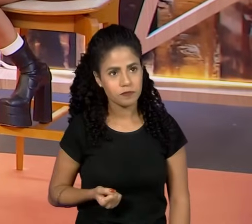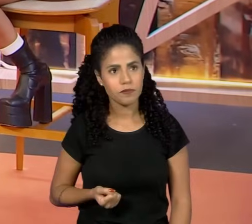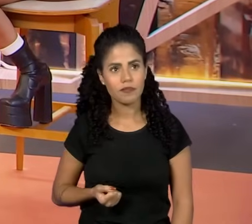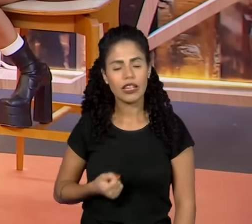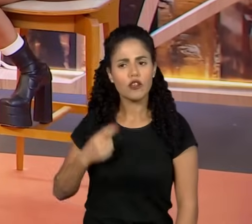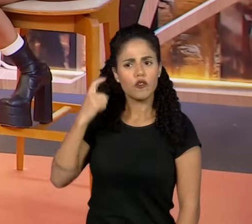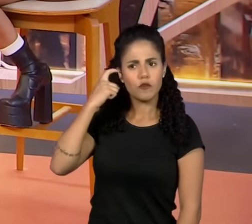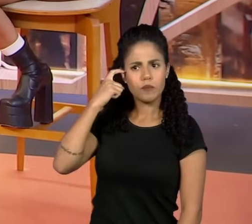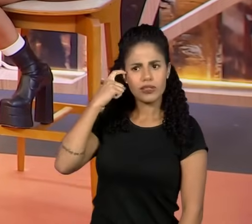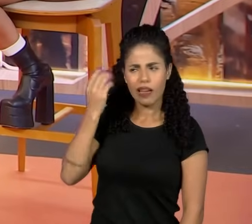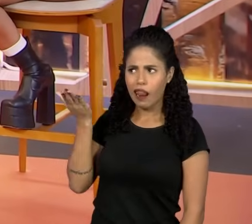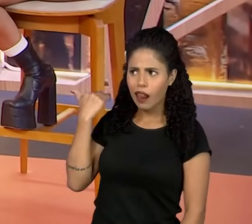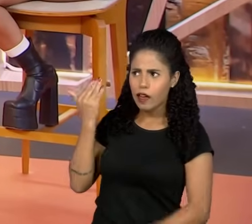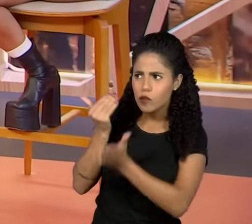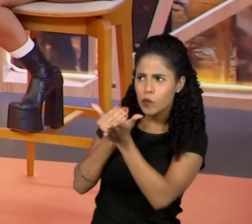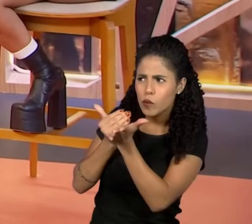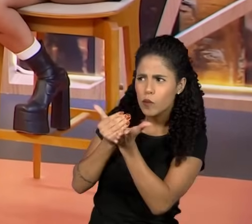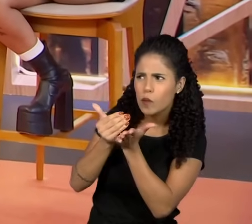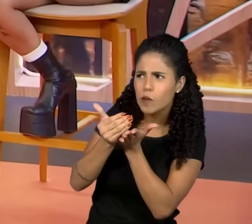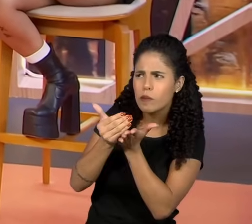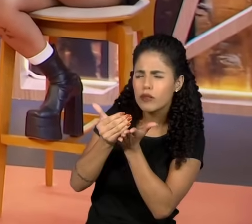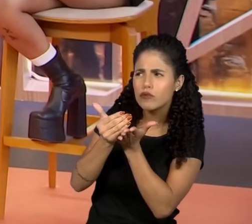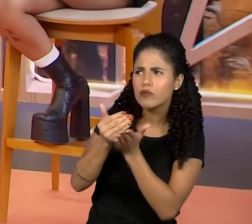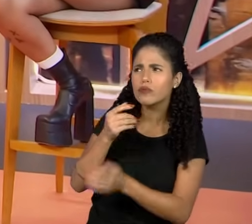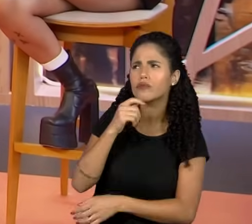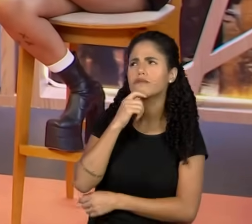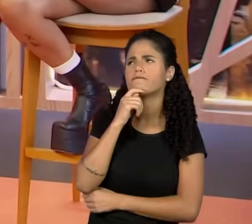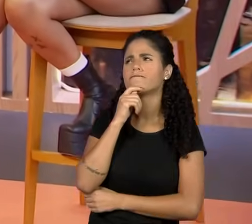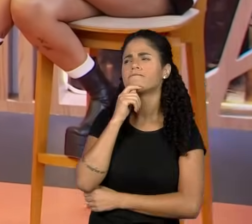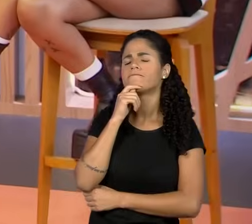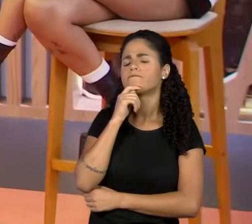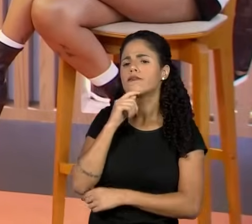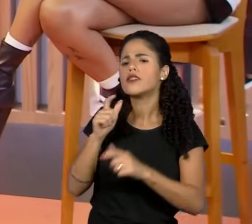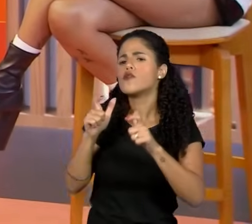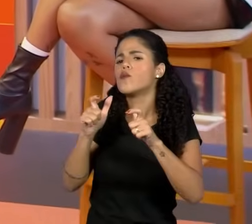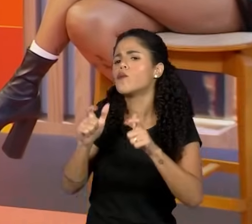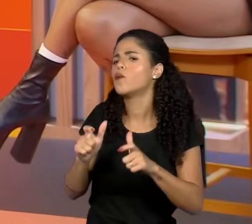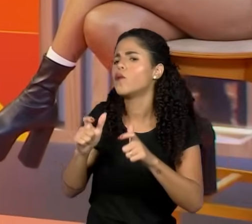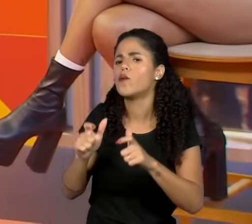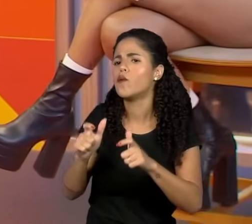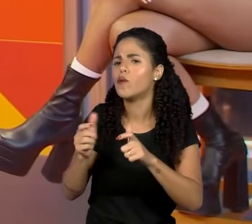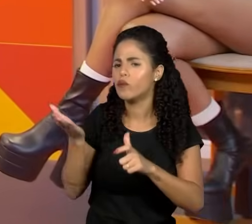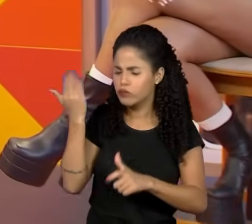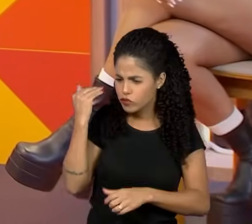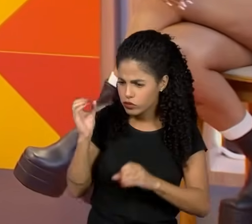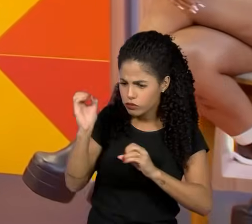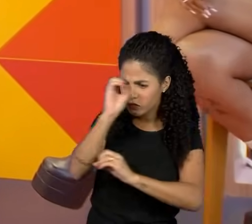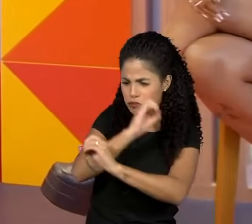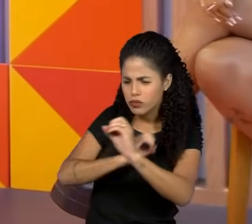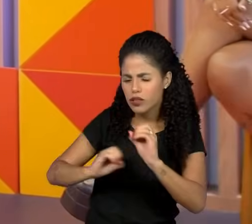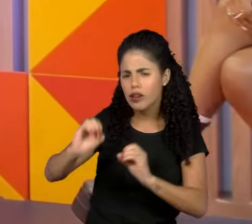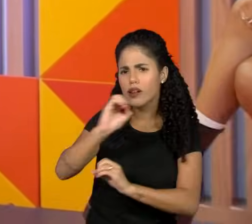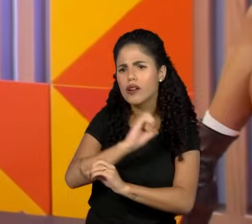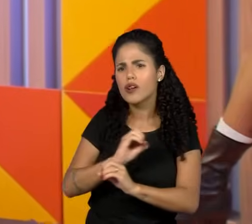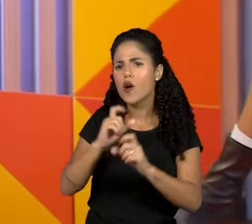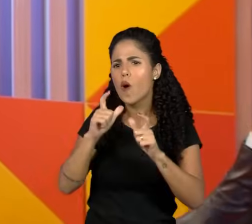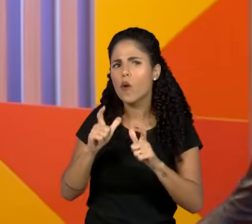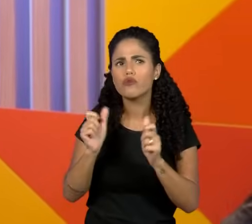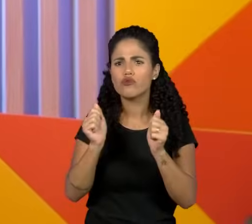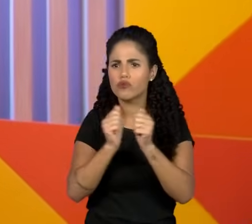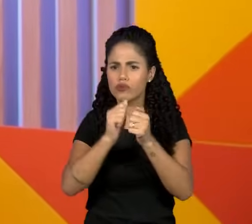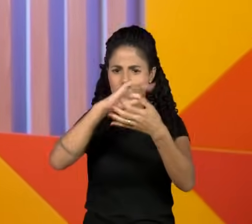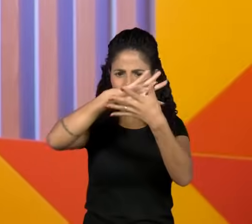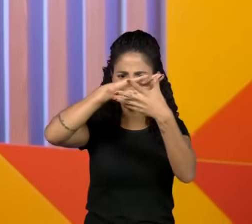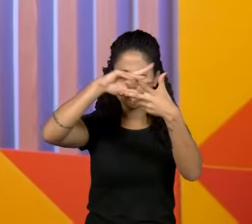para o começo, onde surgiu a astrologia? junto com a astronomia.